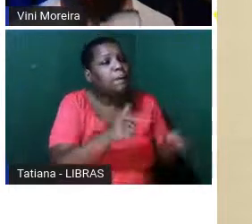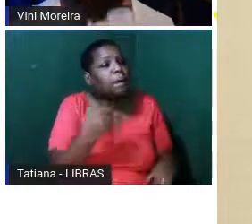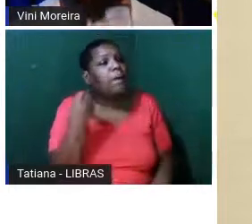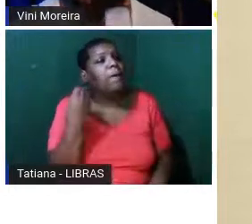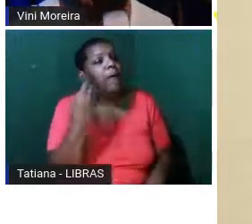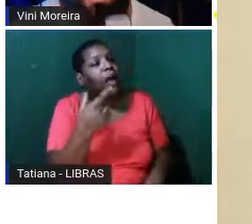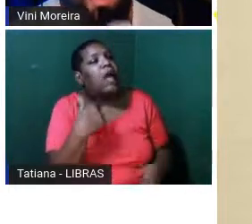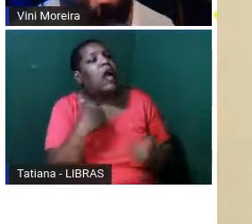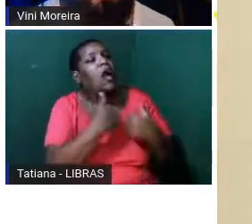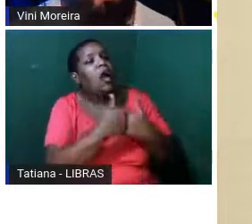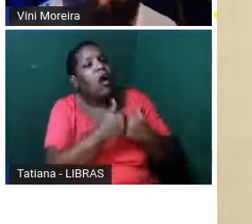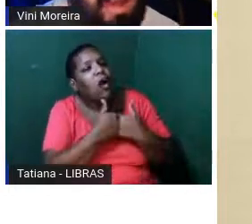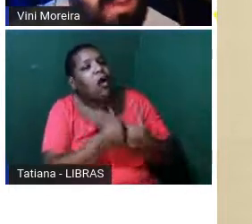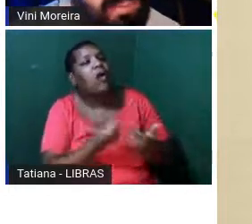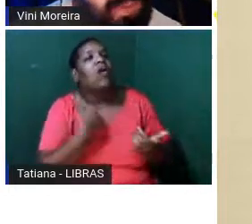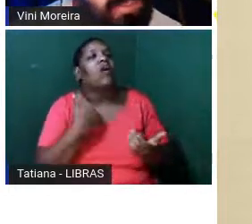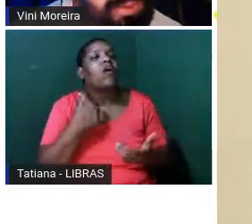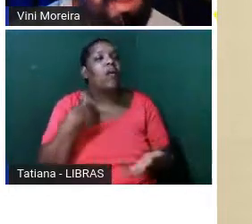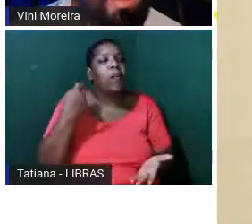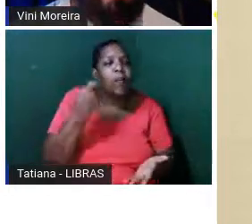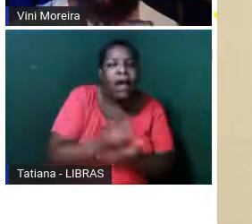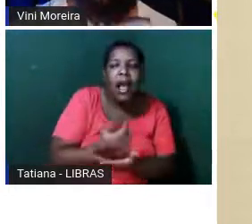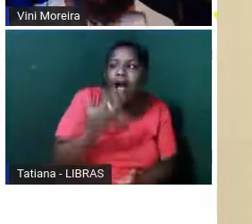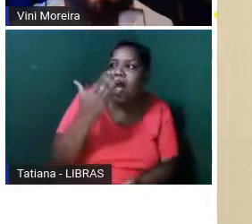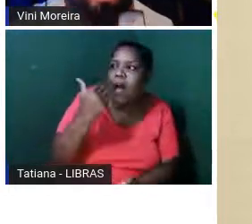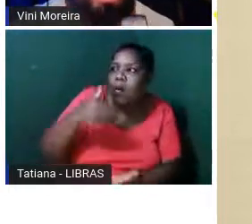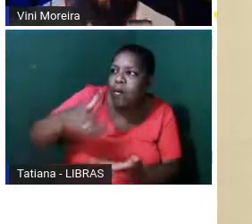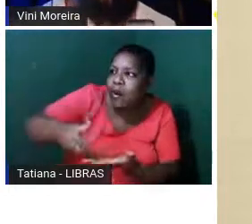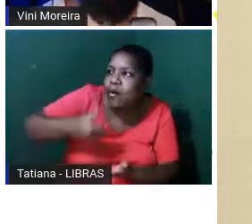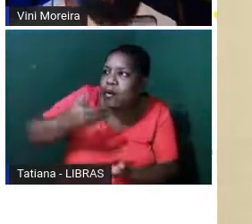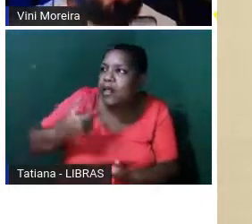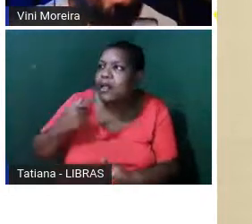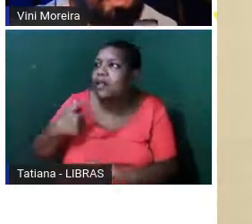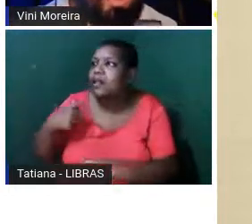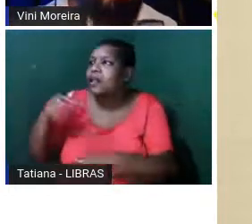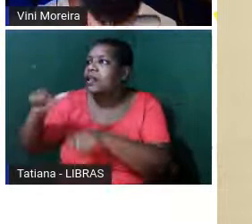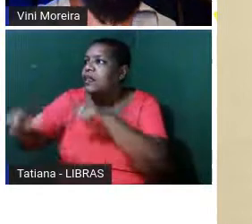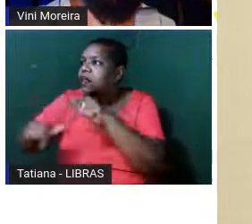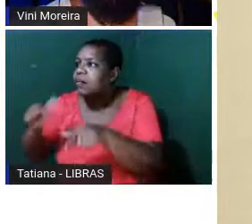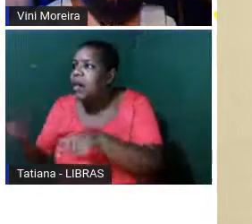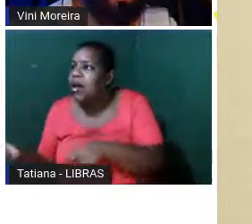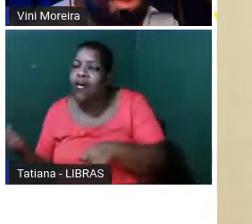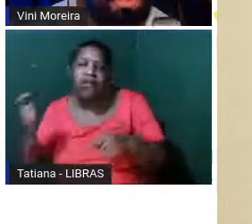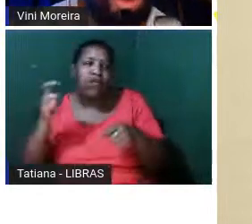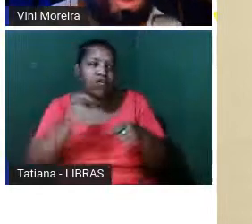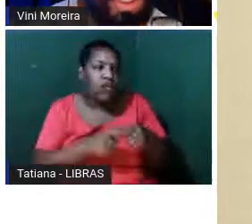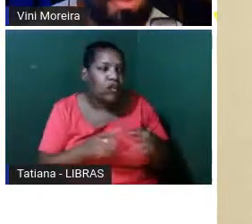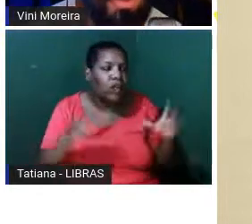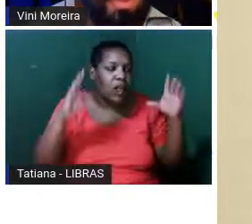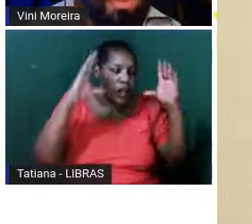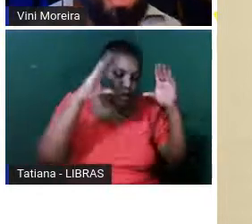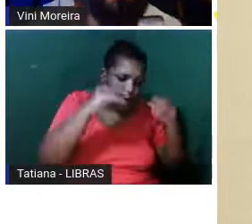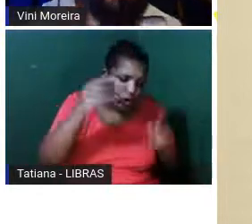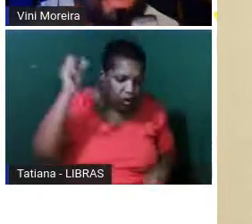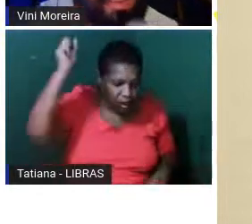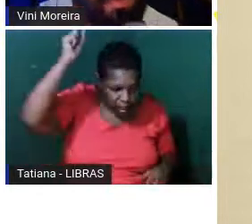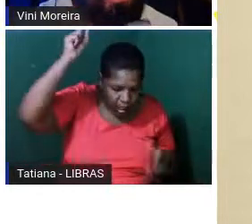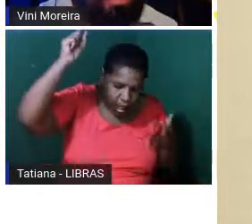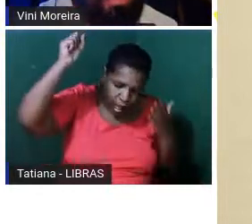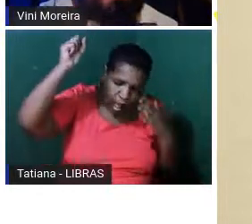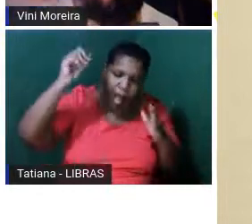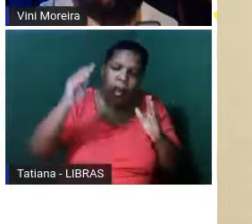transporte trabalhando pagando o cara no almoço dele lá e voltando não sei o quê aí volta de noite para casa